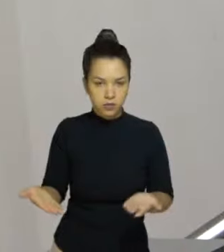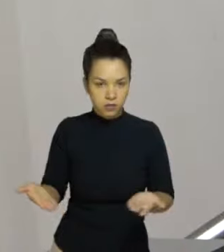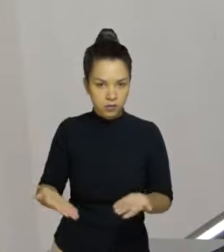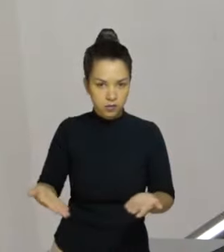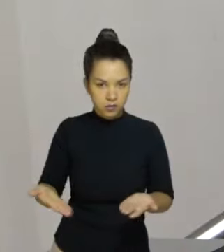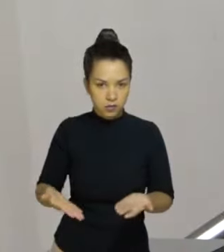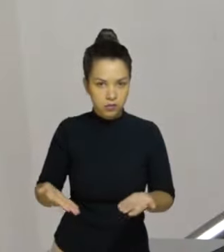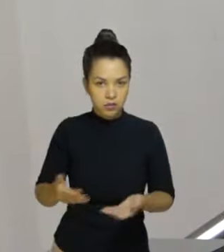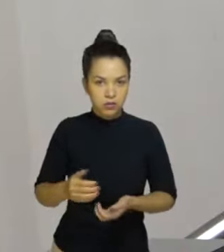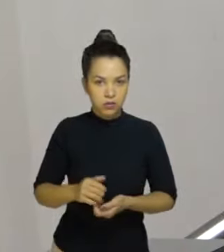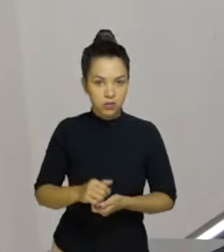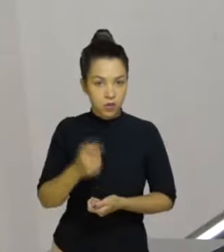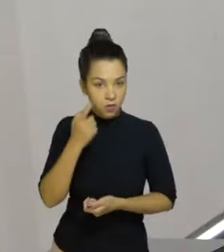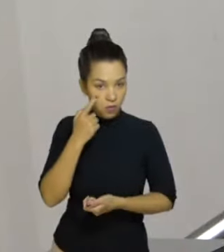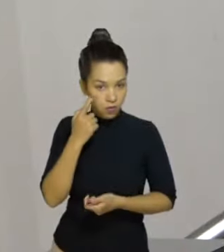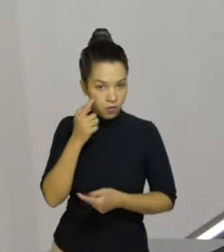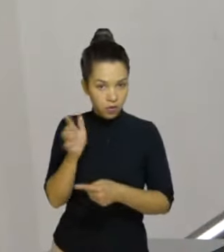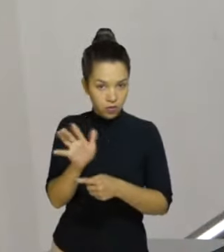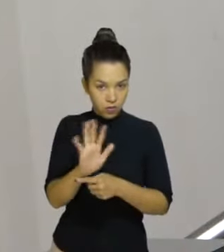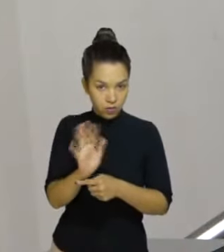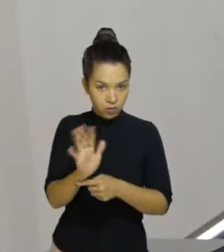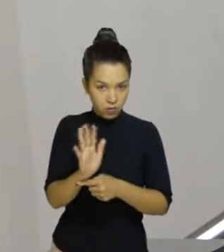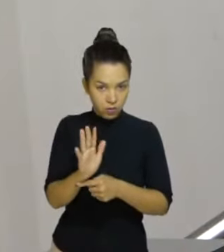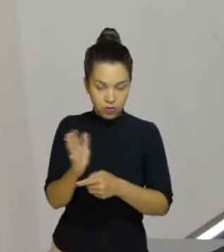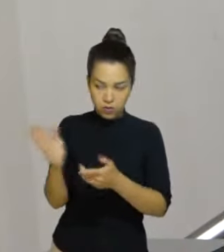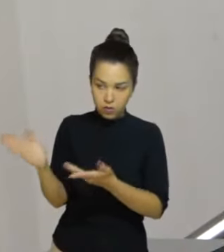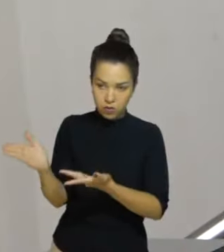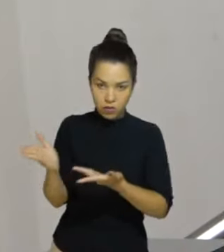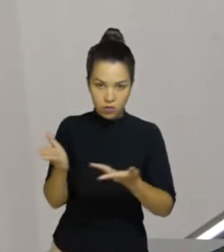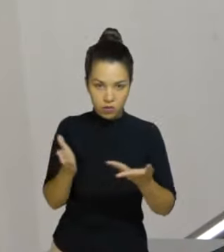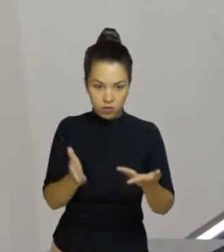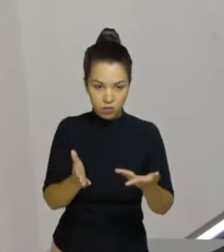Vamos passar um vídeo para depois eu falar da moção